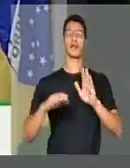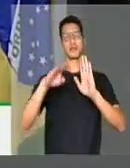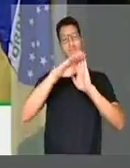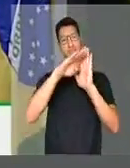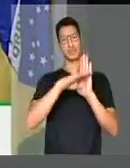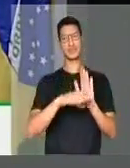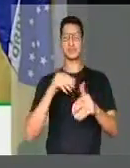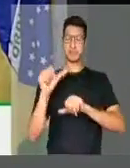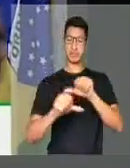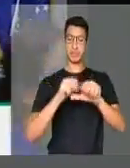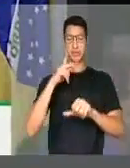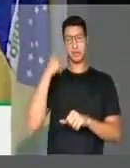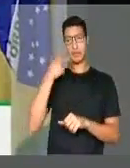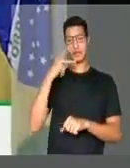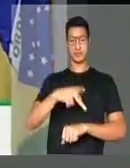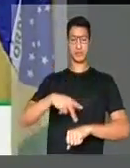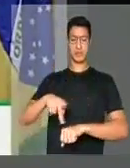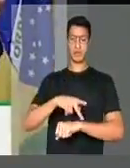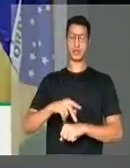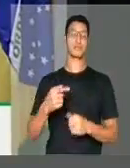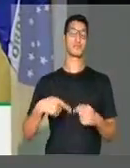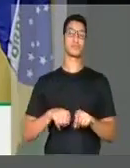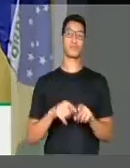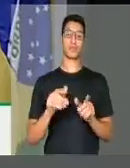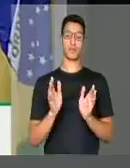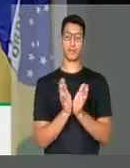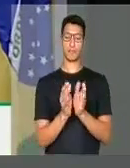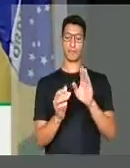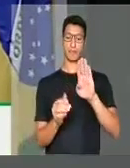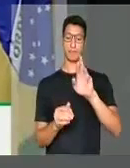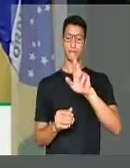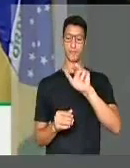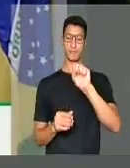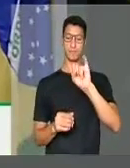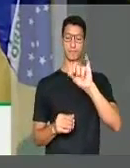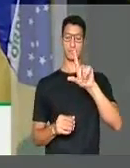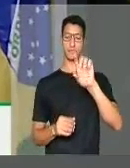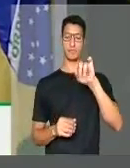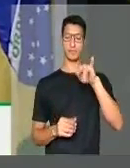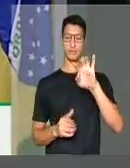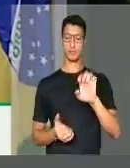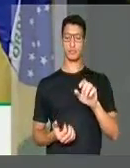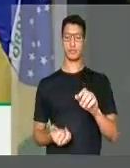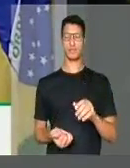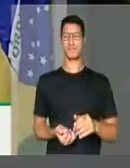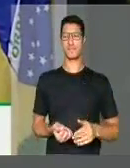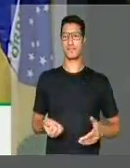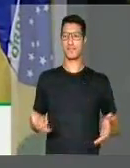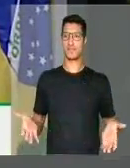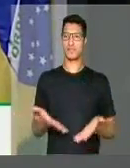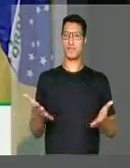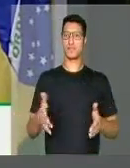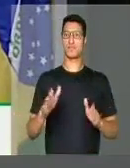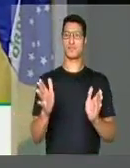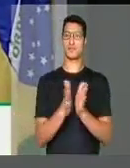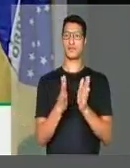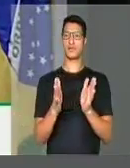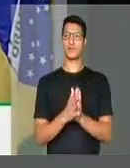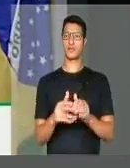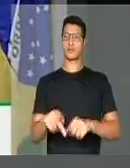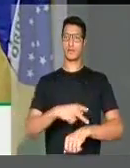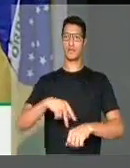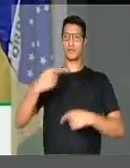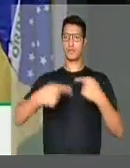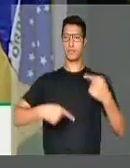para essa balbúrdia que virou os partidos políticos do país. E está aqui o Correio Brasiliense de hoje, inclusive exaltando o patrimonialismo